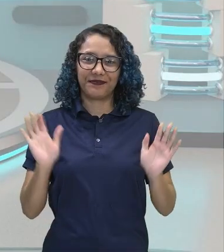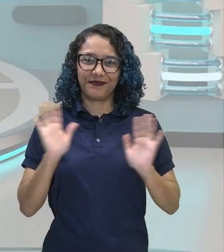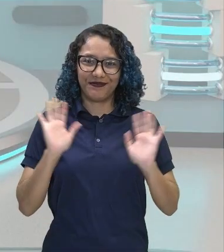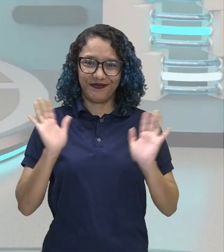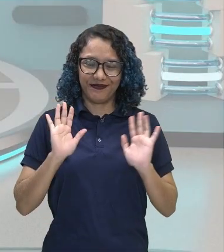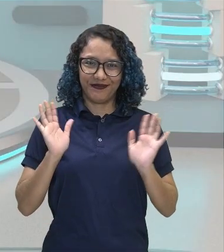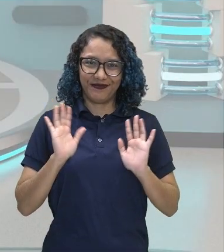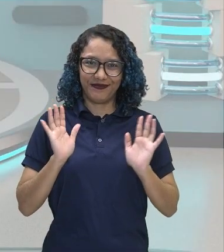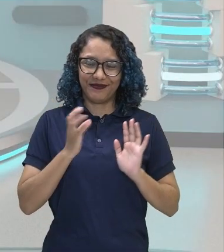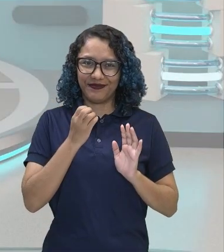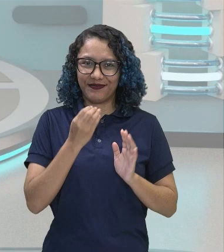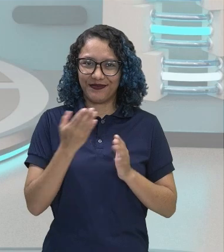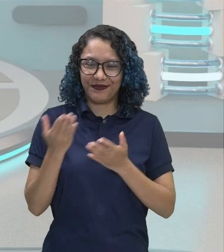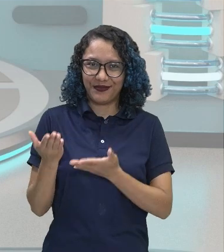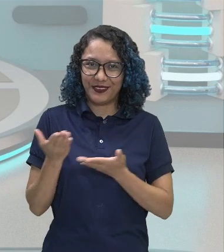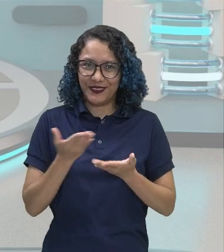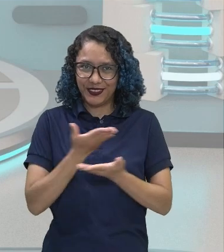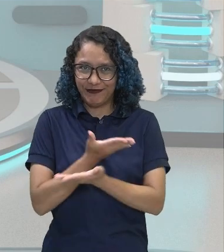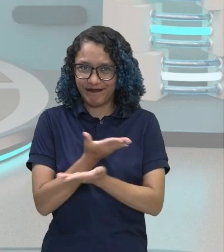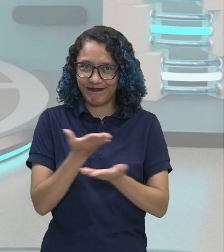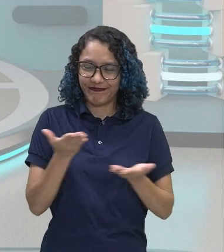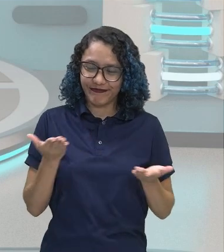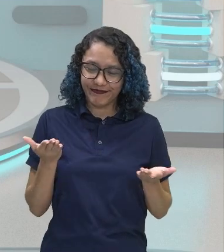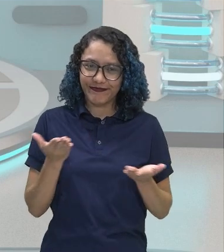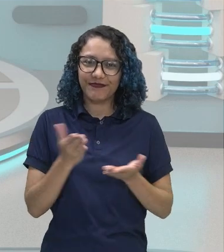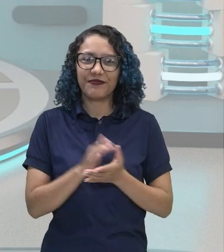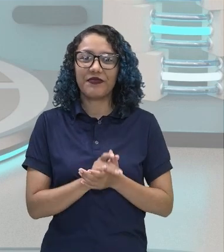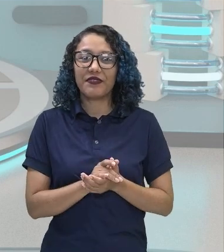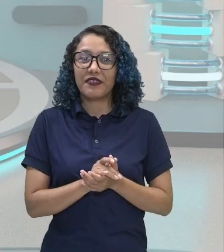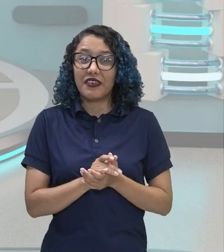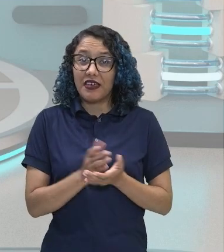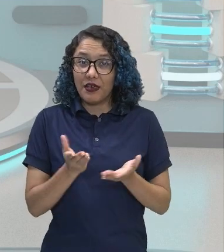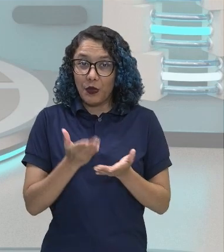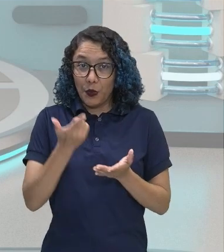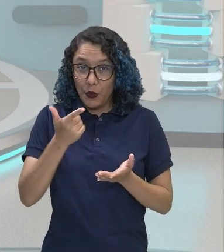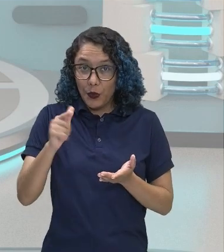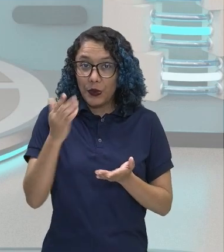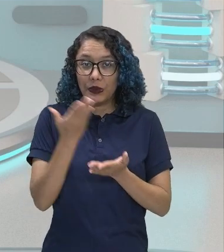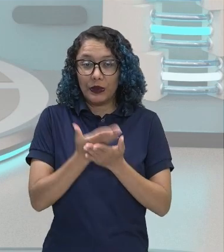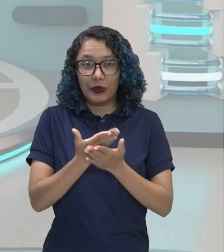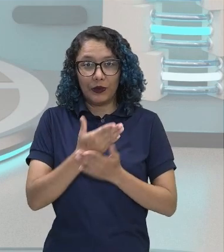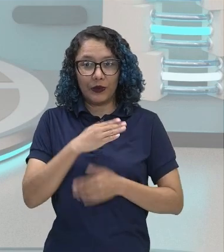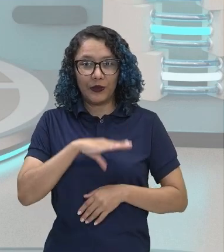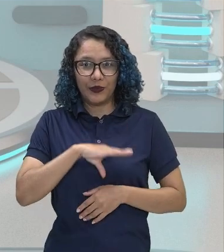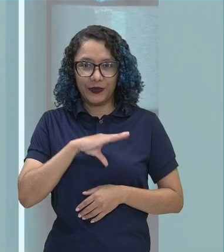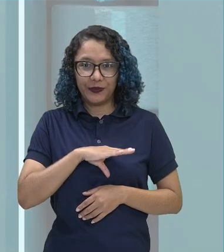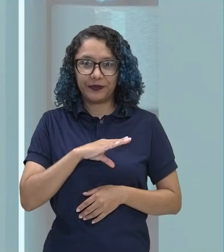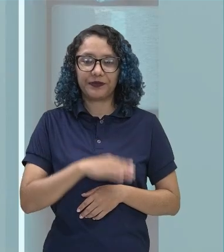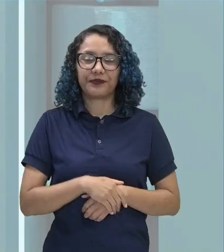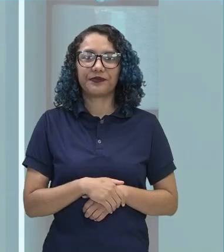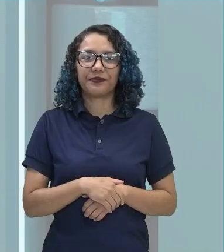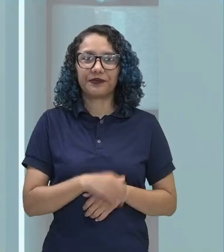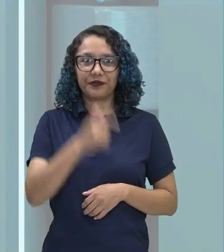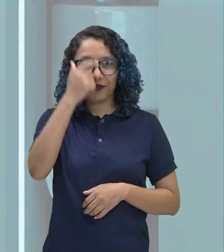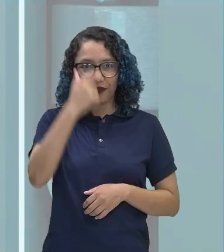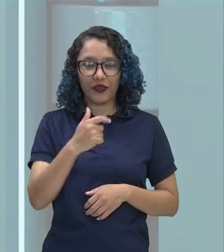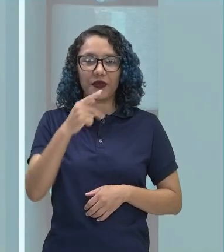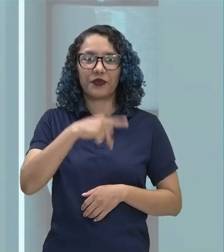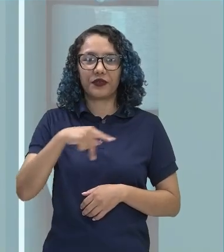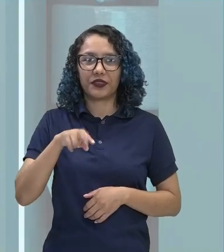Olá, queridos, sejam todos muito bem-vindos para mais uma aula de língua portuguesa. Eu sou a